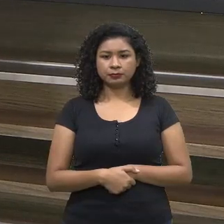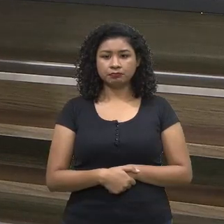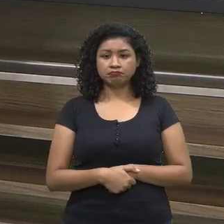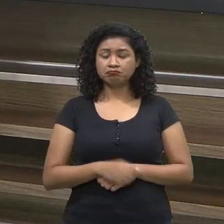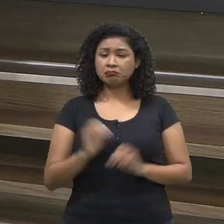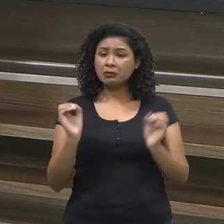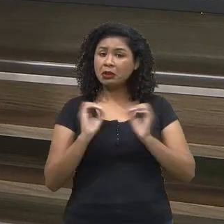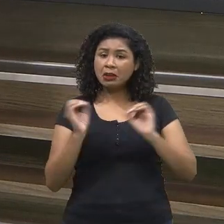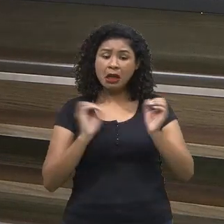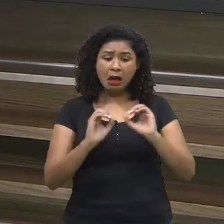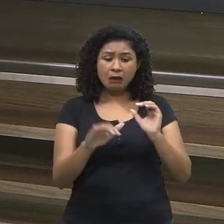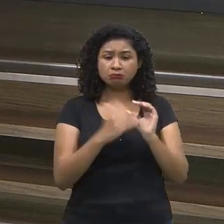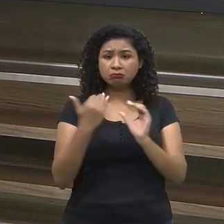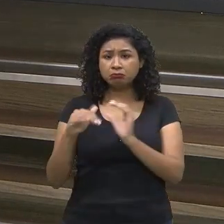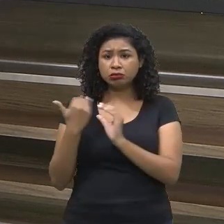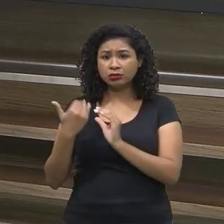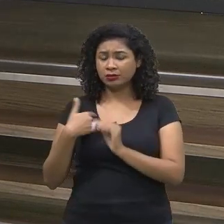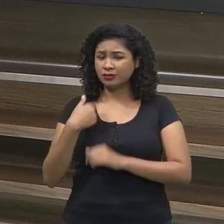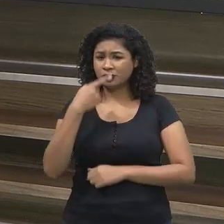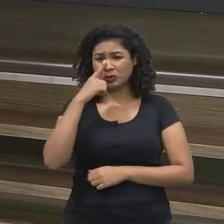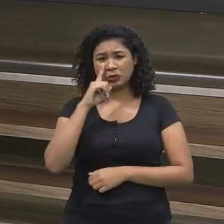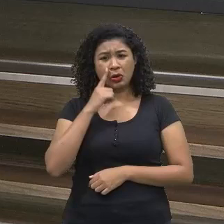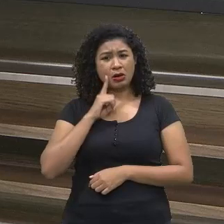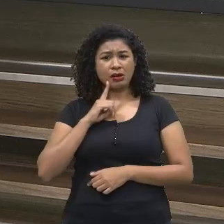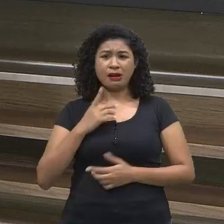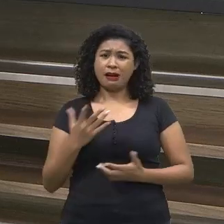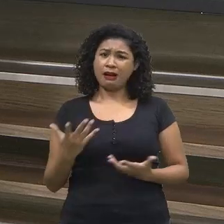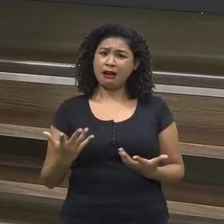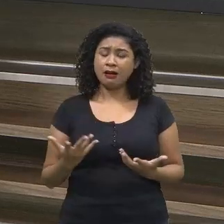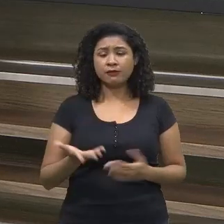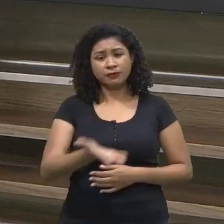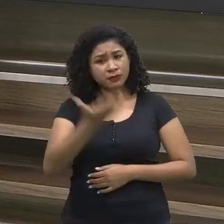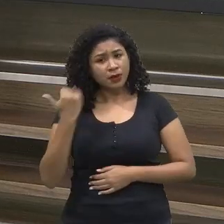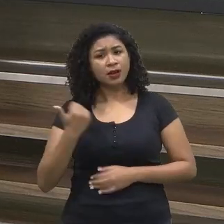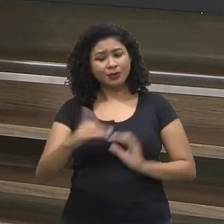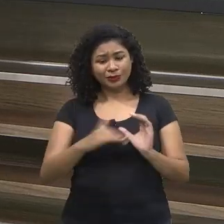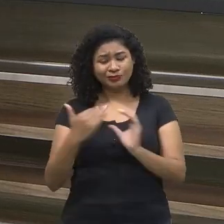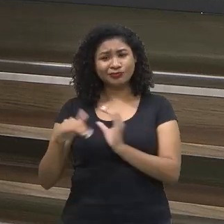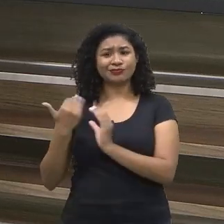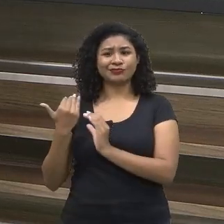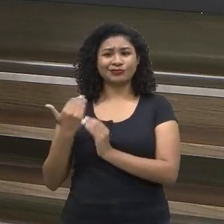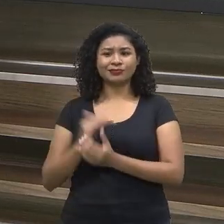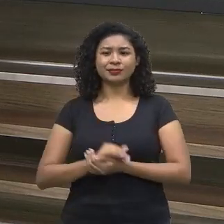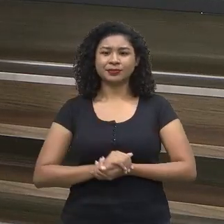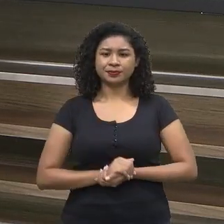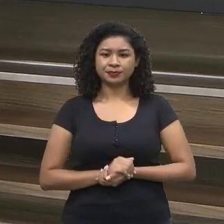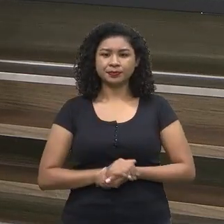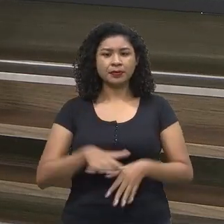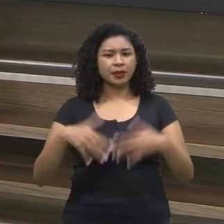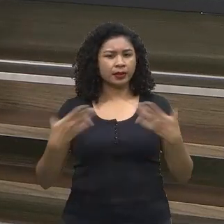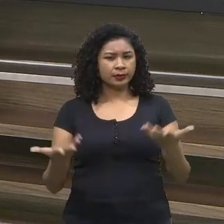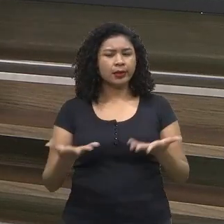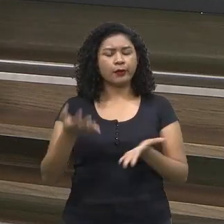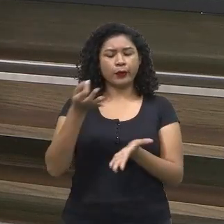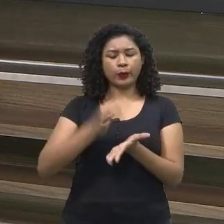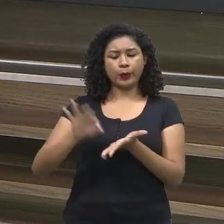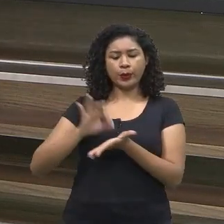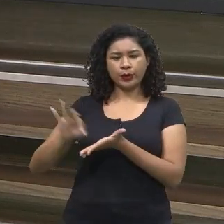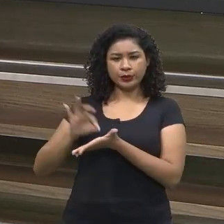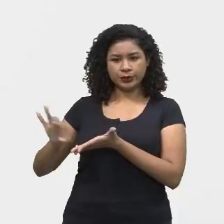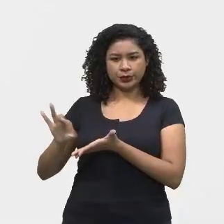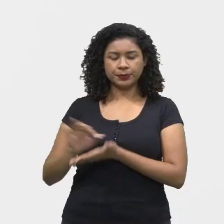Não, ainda não temos participação, eu vou chorar se não tiver, hein? Vamos lá, participem. Então vamos corrigir, vamos para a